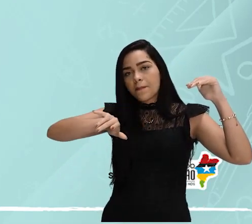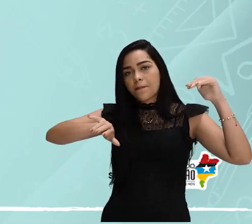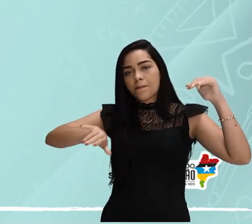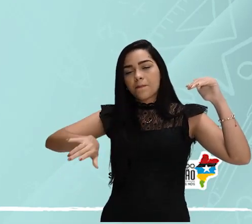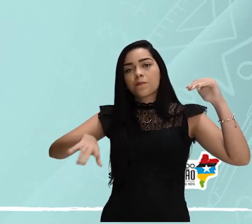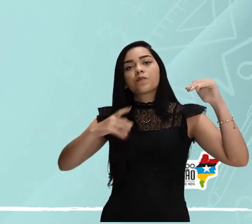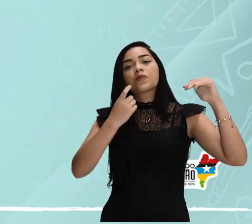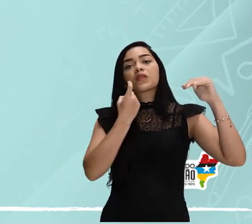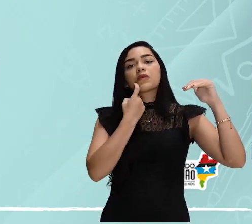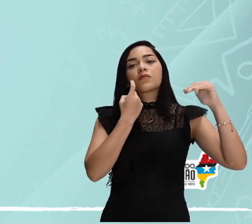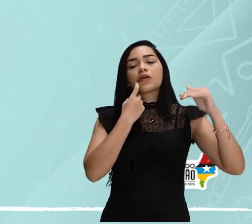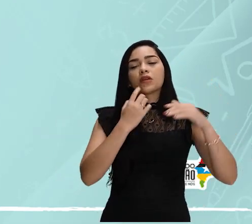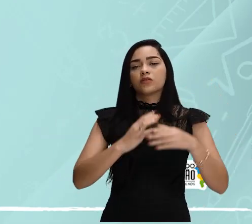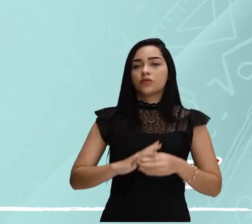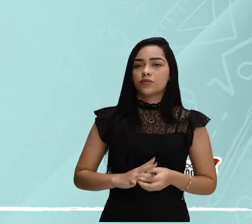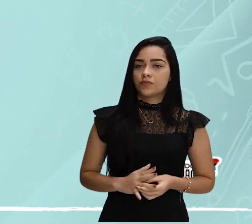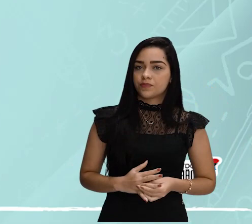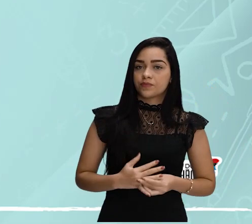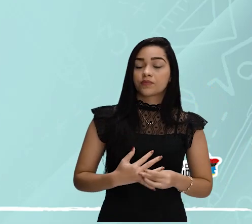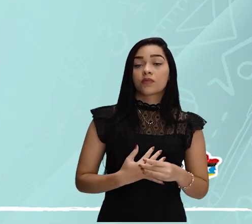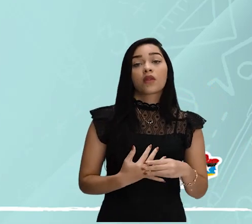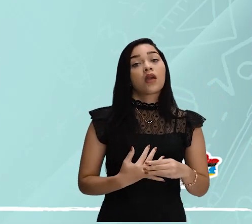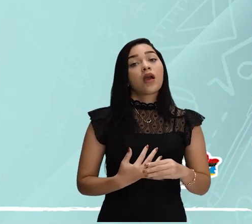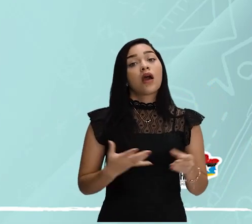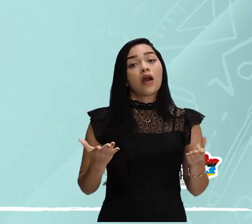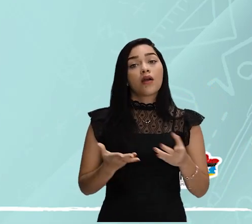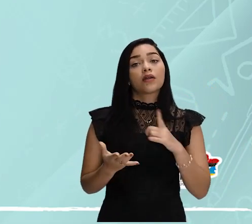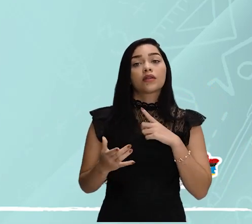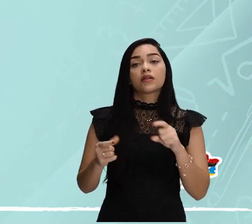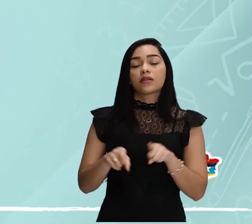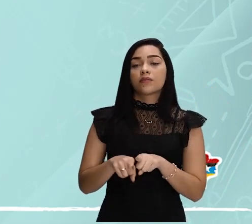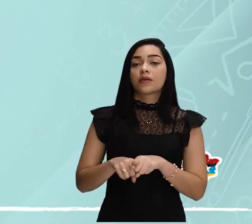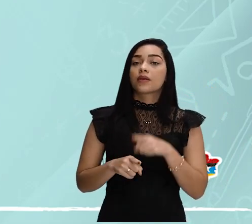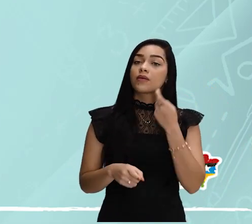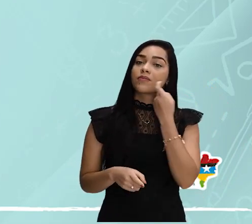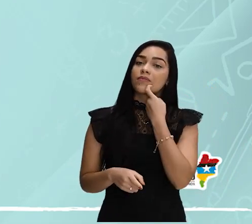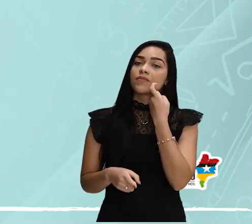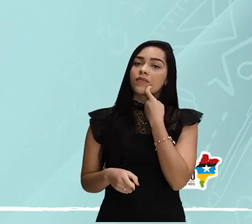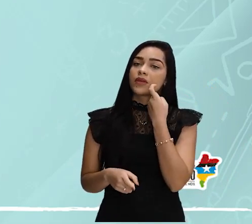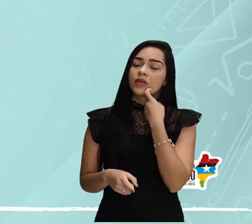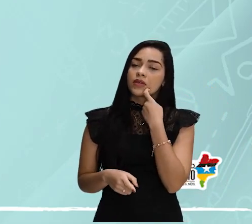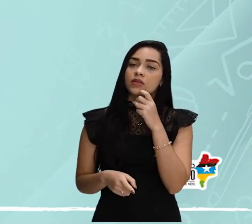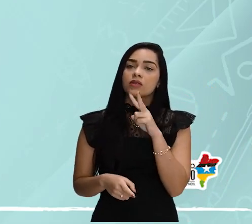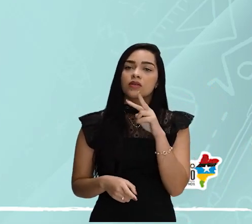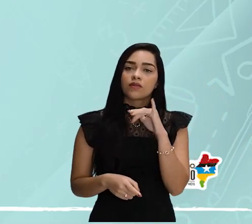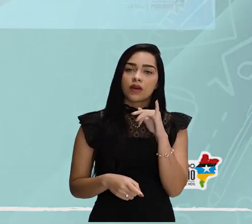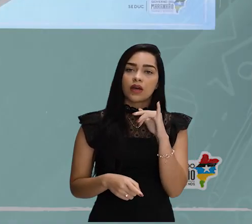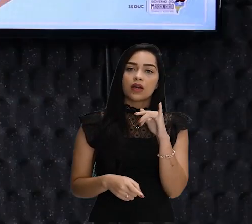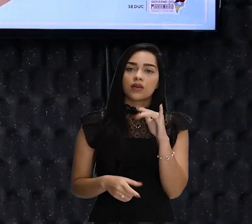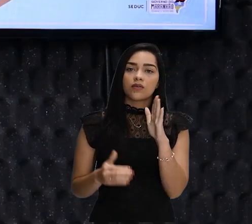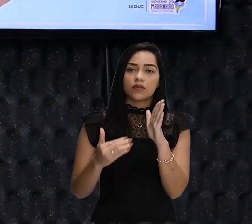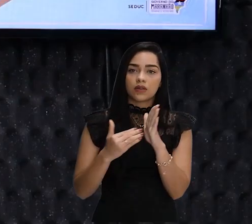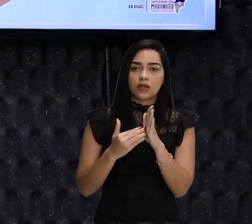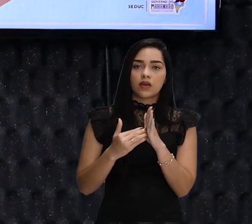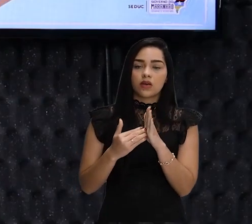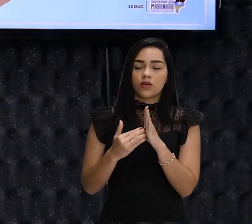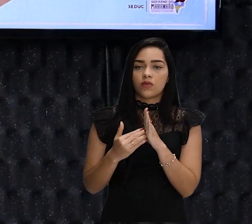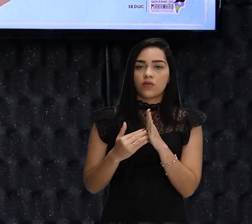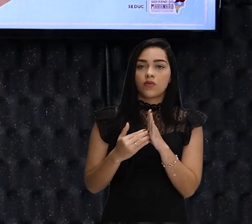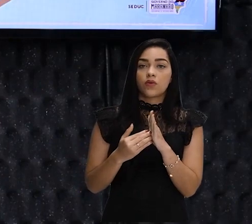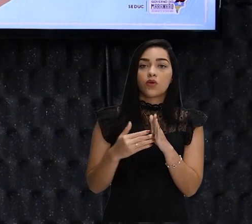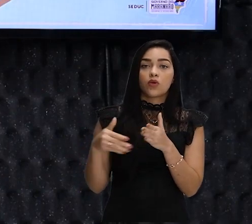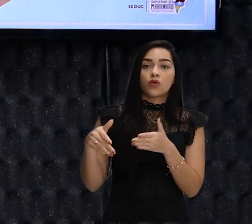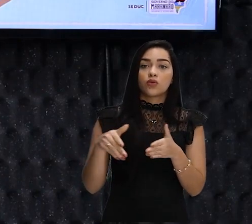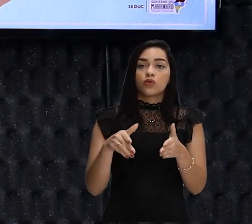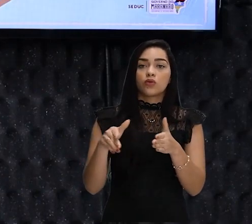ovos lá no final deste curso. Agora, existem também peixes marinhos que vão até o final aqui desses cursos do rio